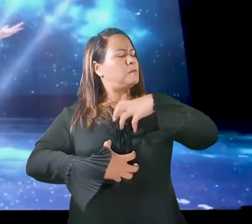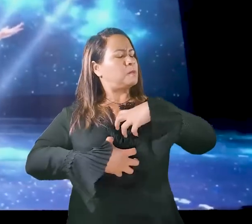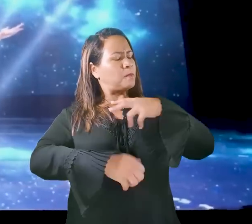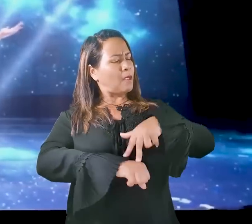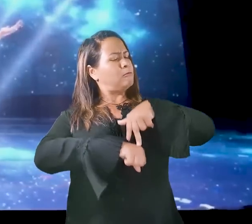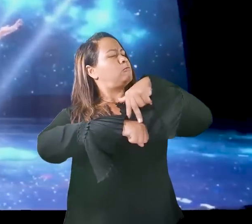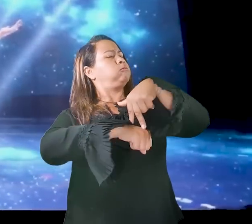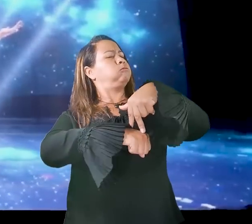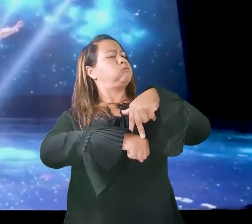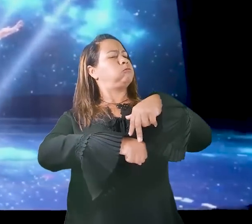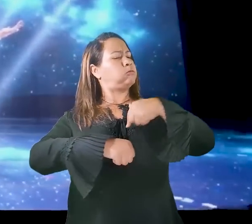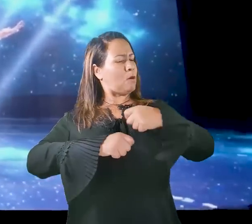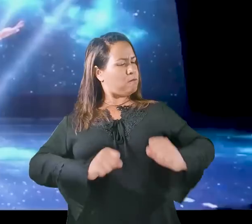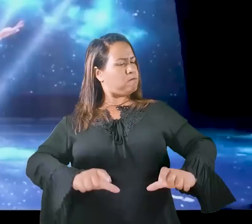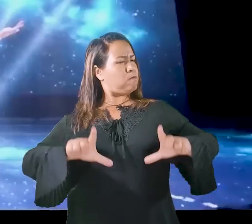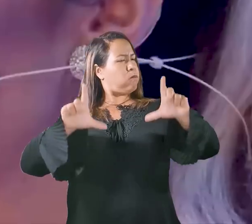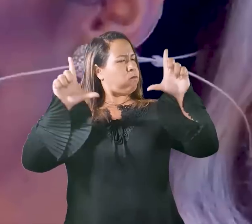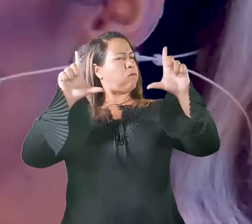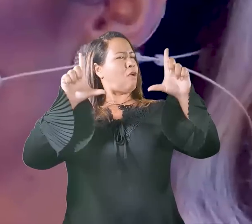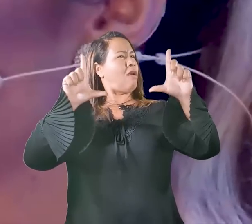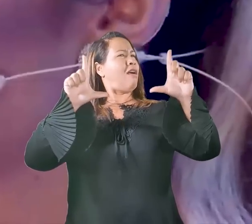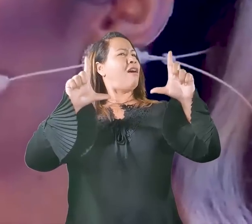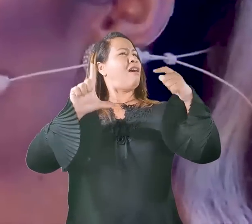mundo quem você é a partir de agora.